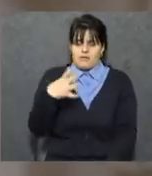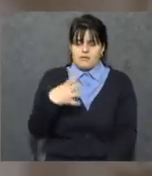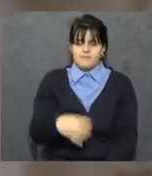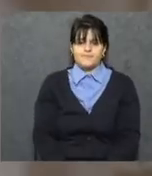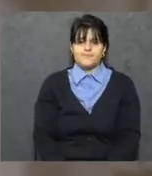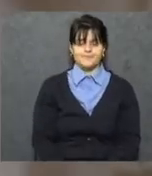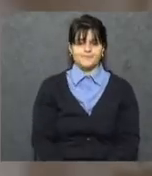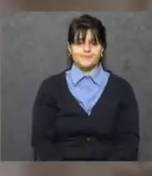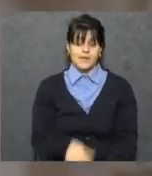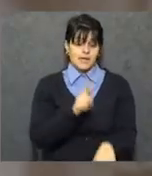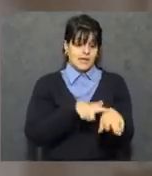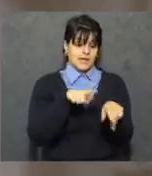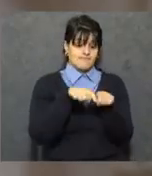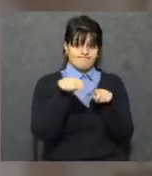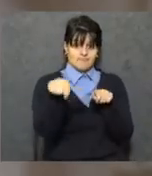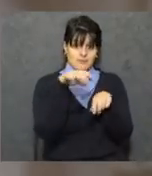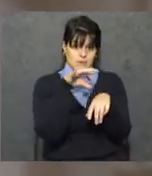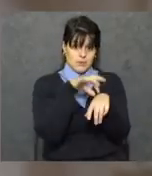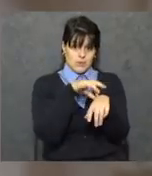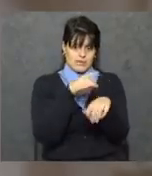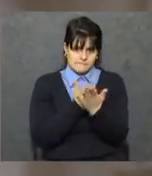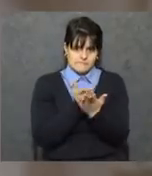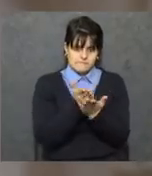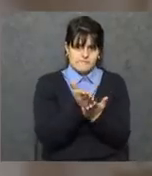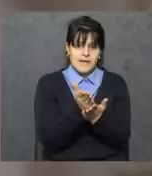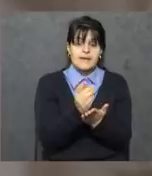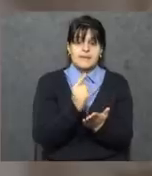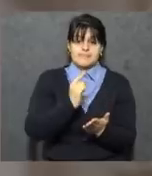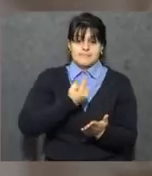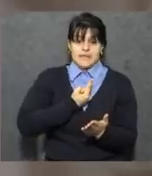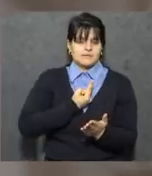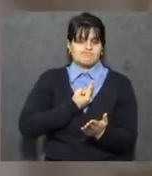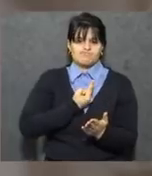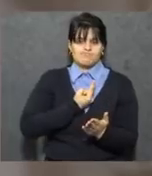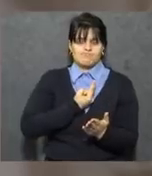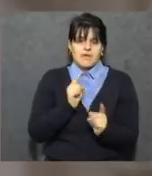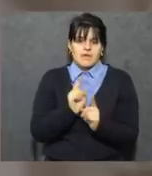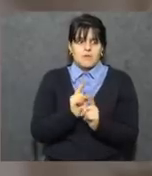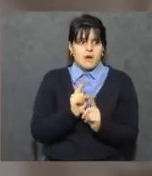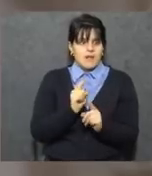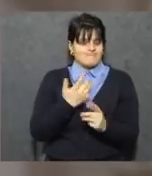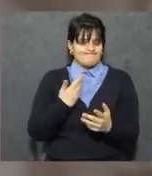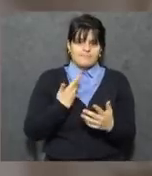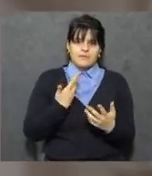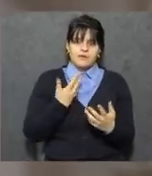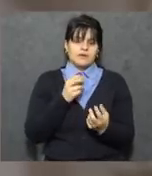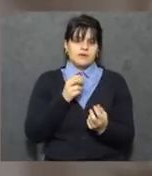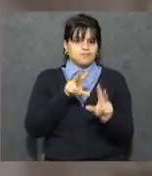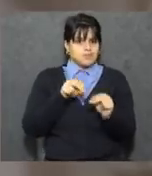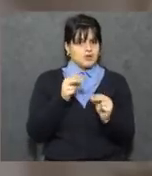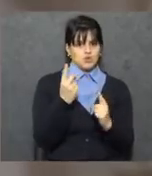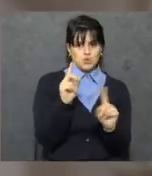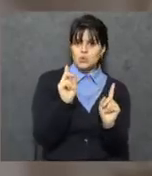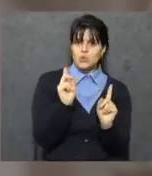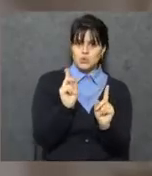Todo o tempo que lhe durar a lepra, deve considerar-se impuro, e sendo